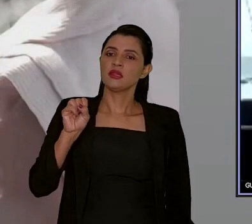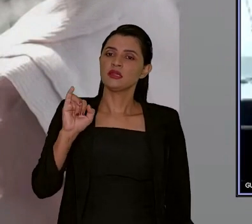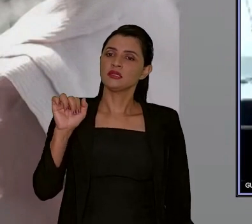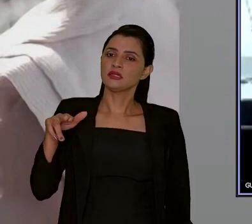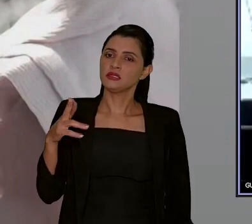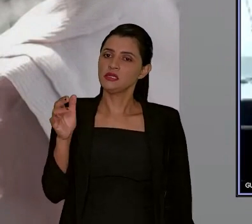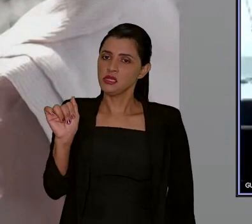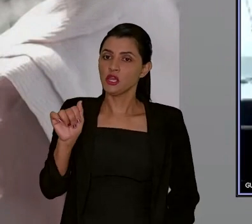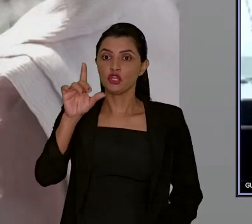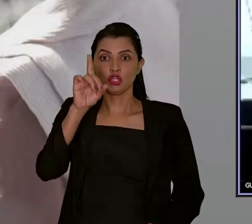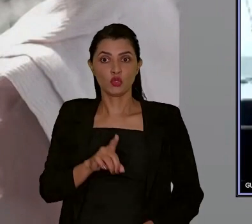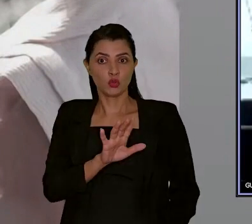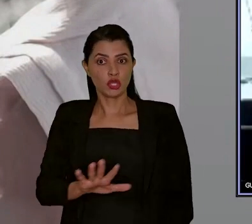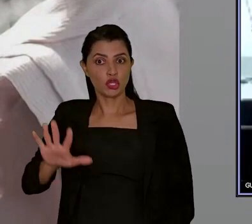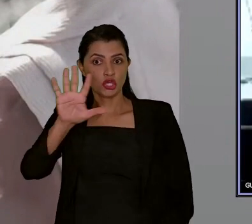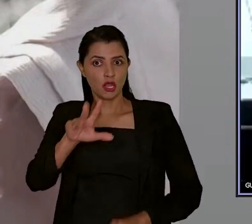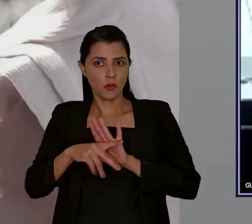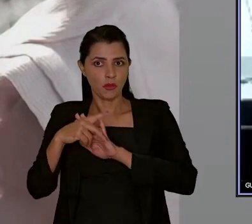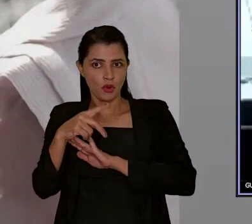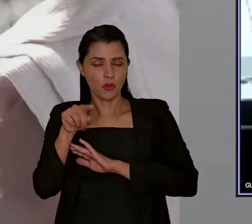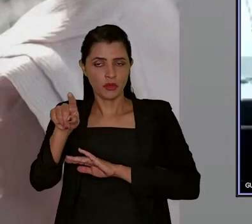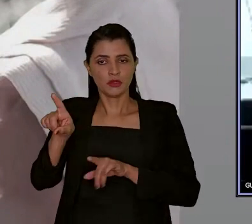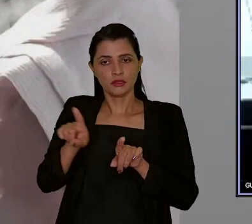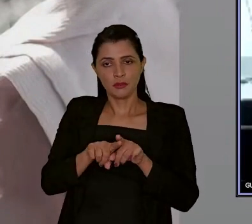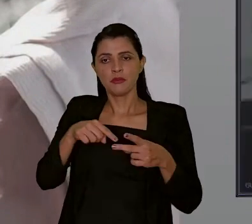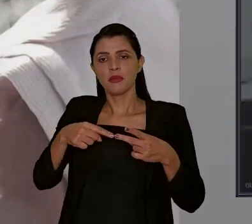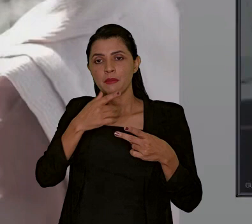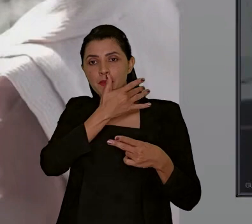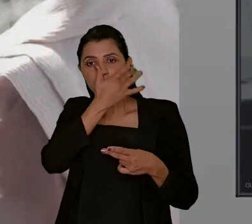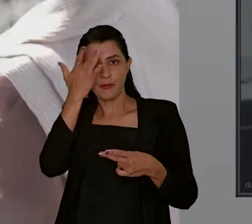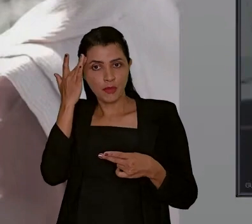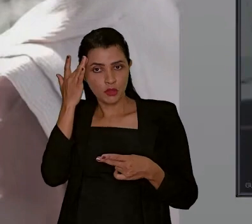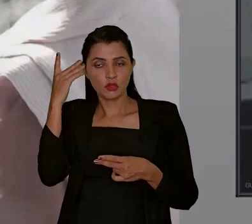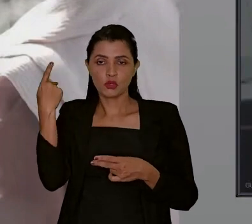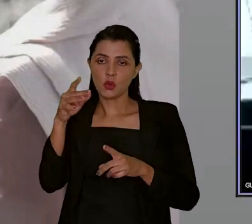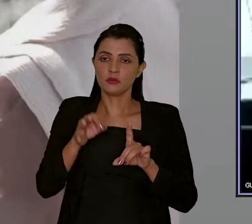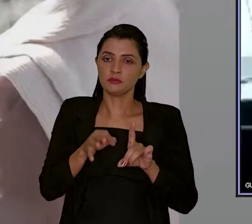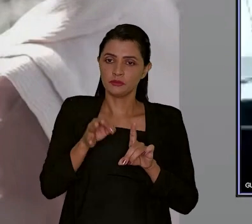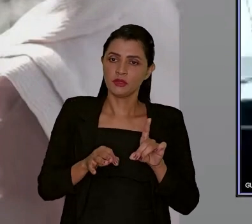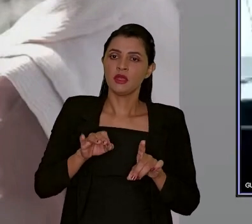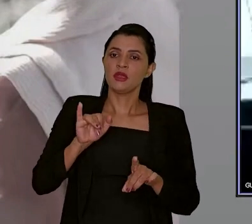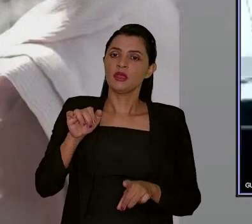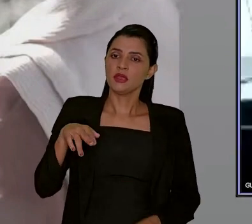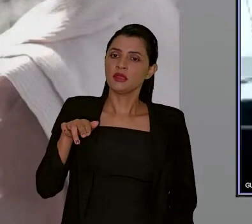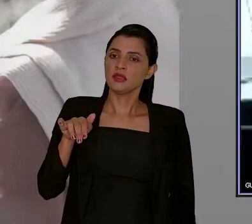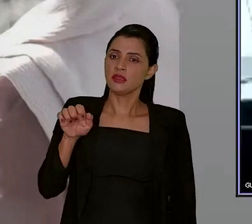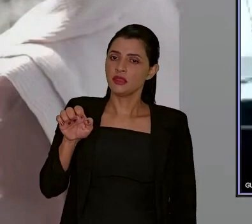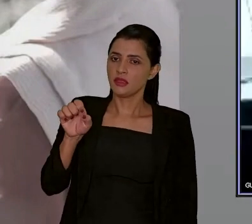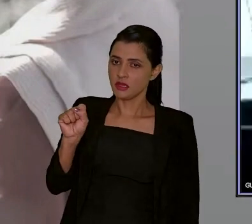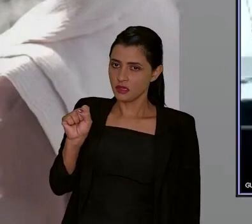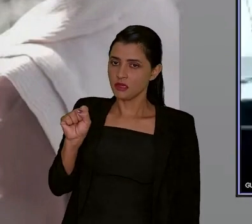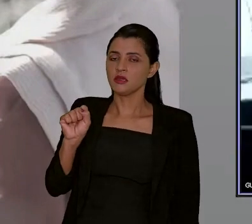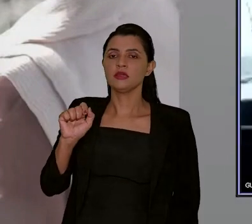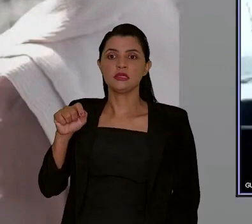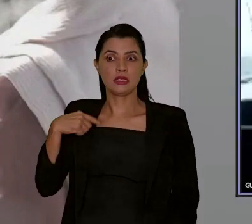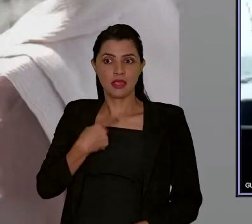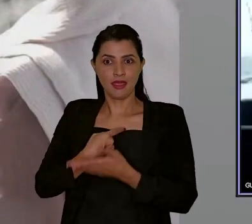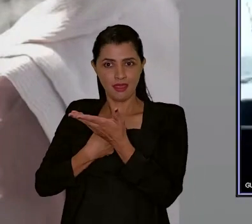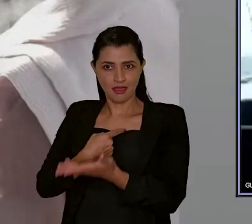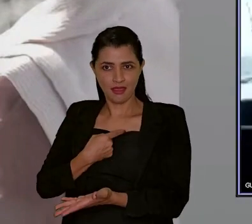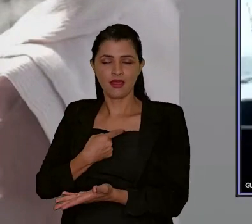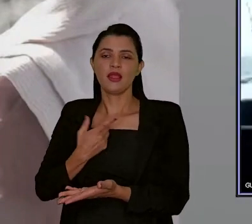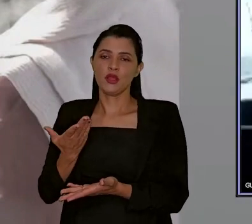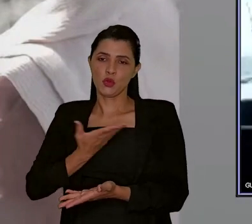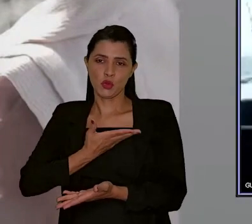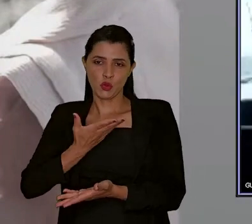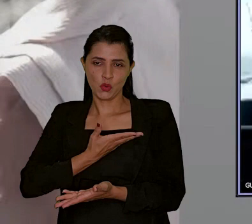EMAG, bem como na pessoa também da desembargadora Inês Virgínia Prado Soares, que é nossa colega do Grupo